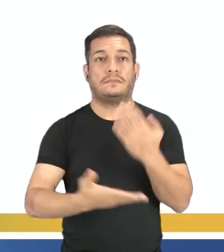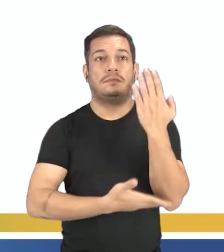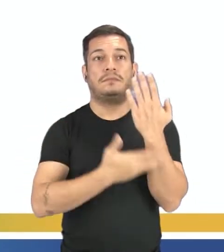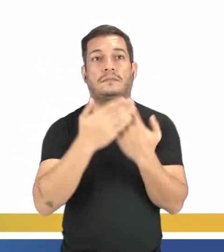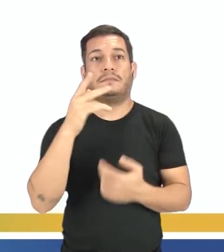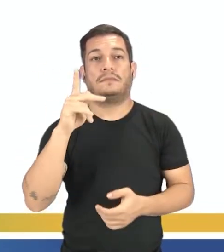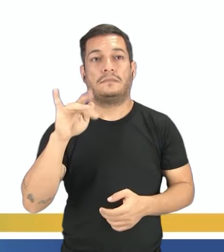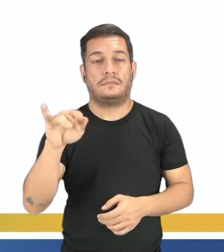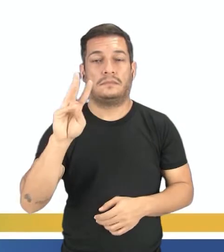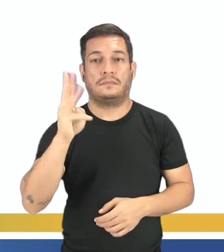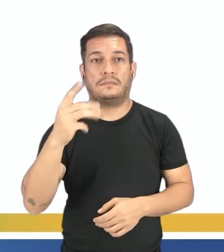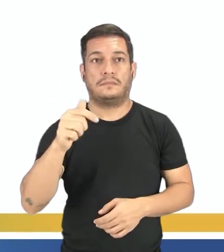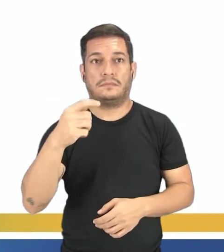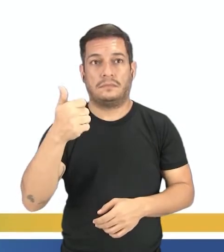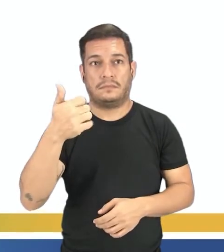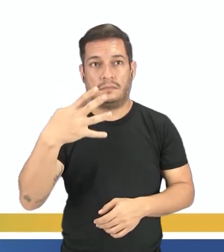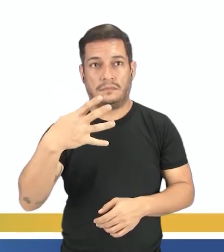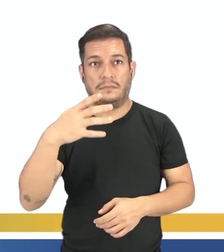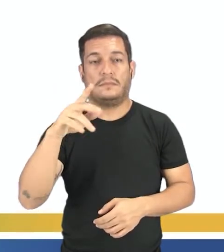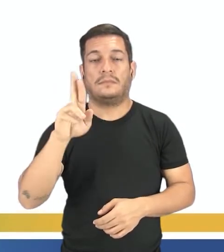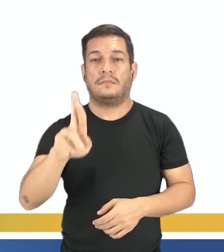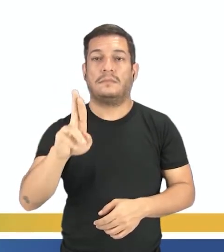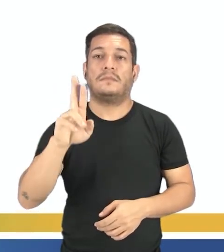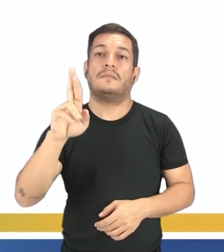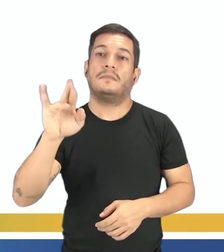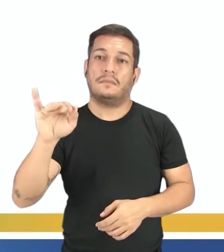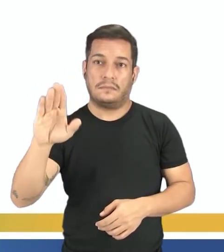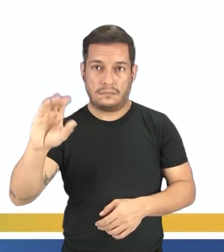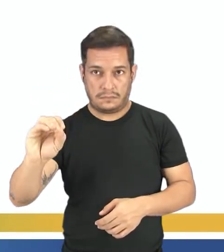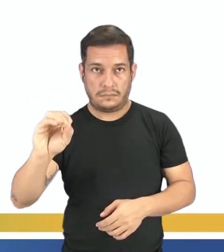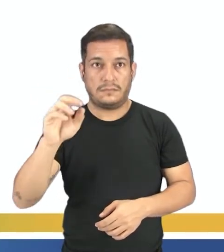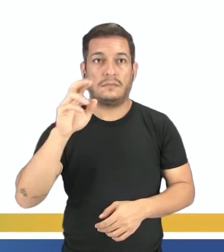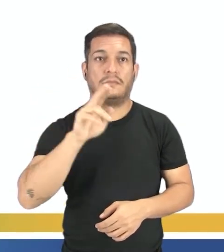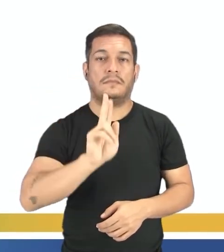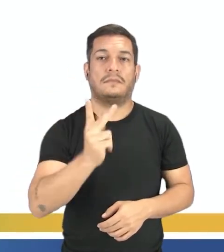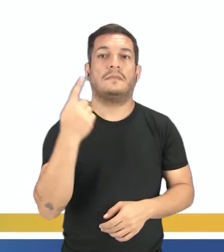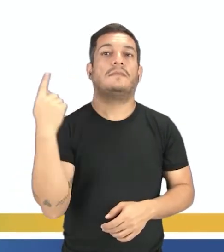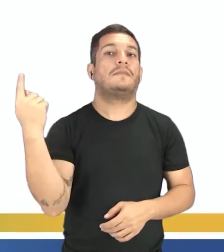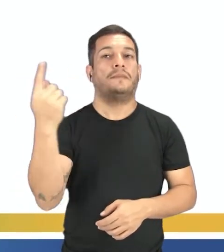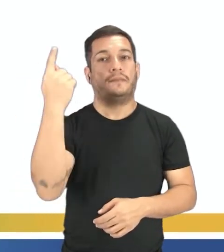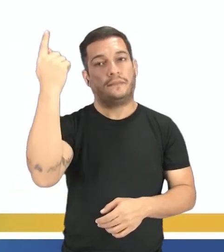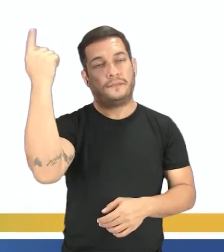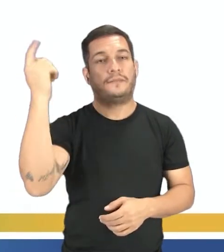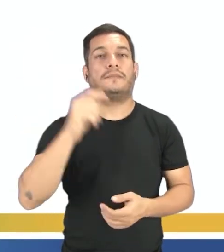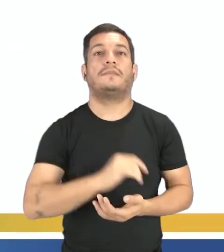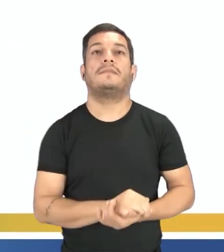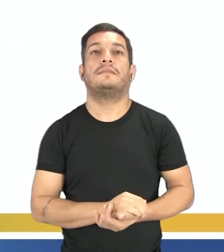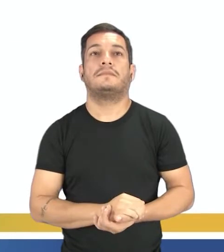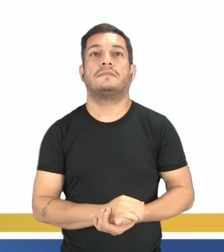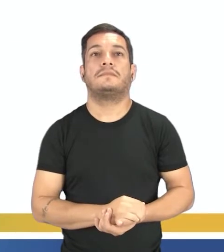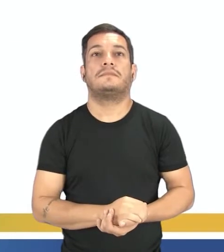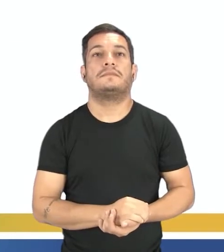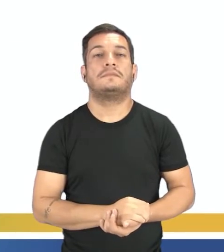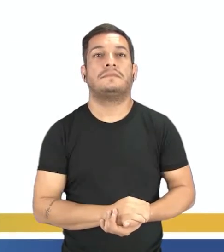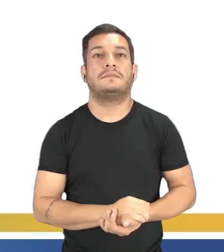π é igual a 3,14, o r é o raio e o h representa a altura.